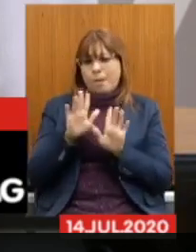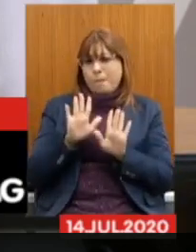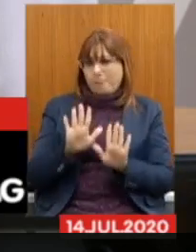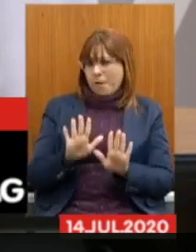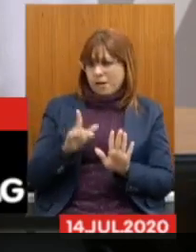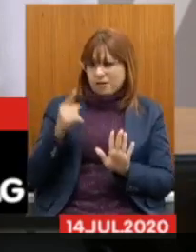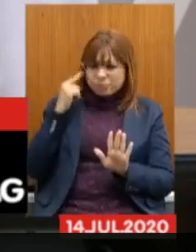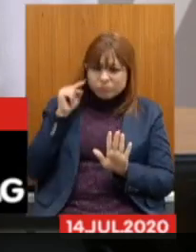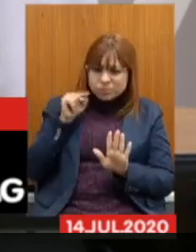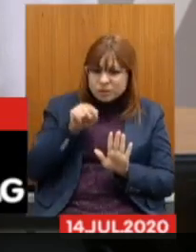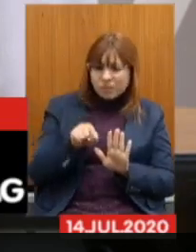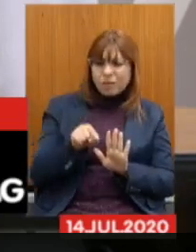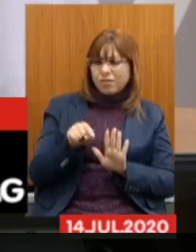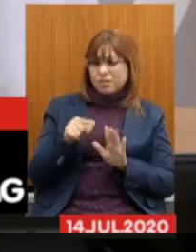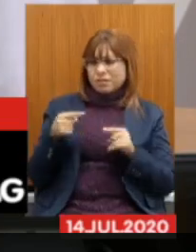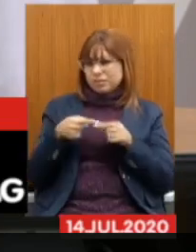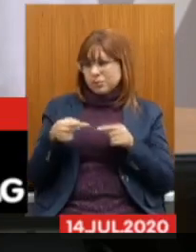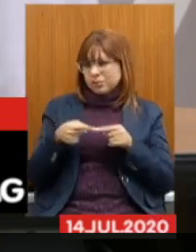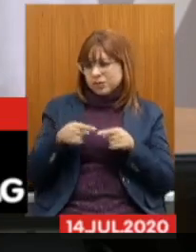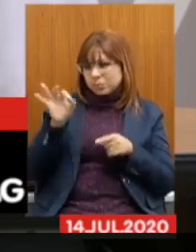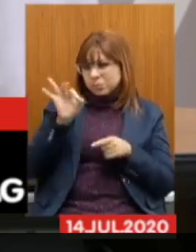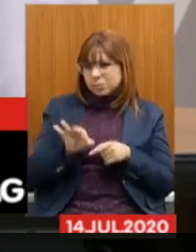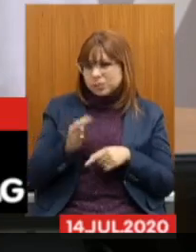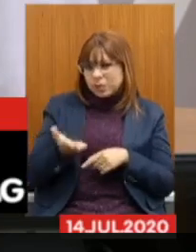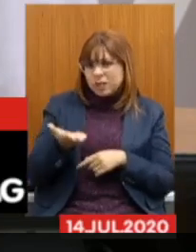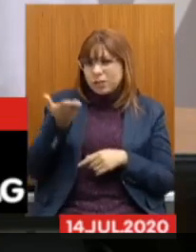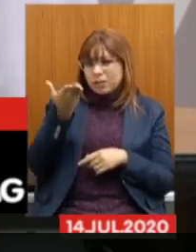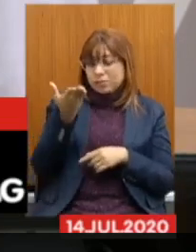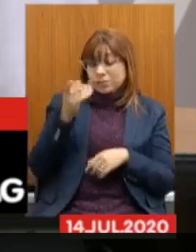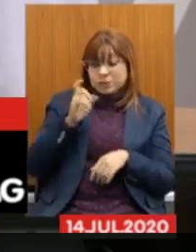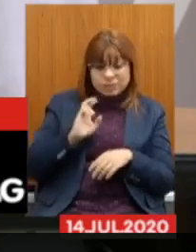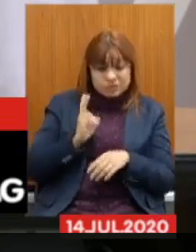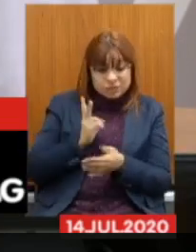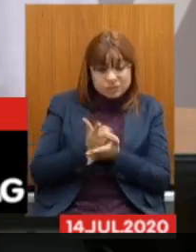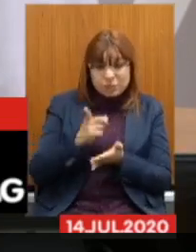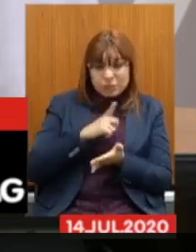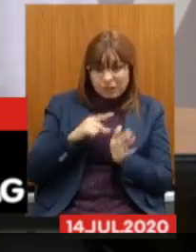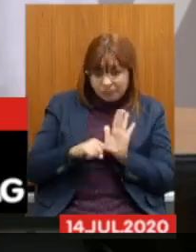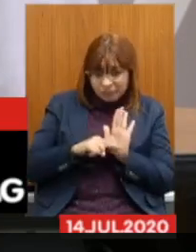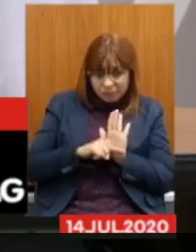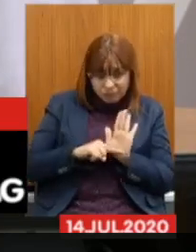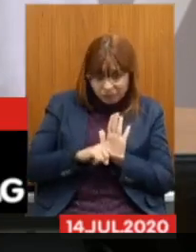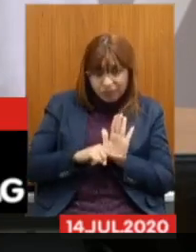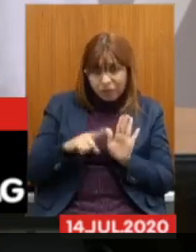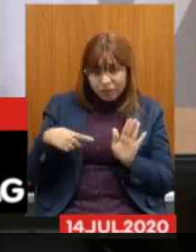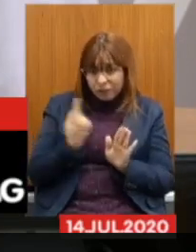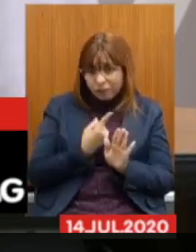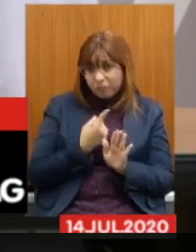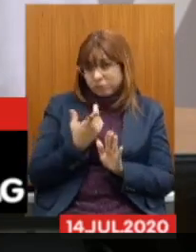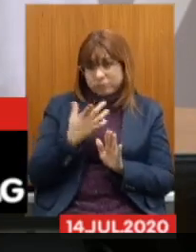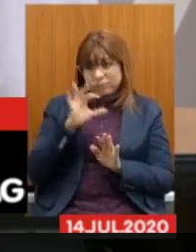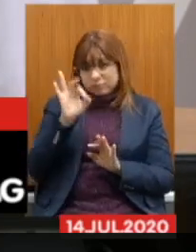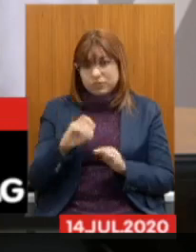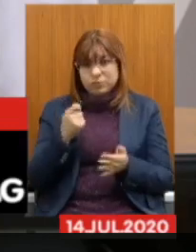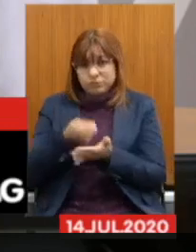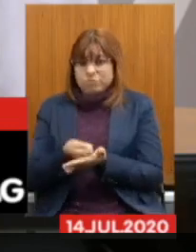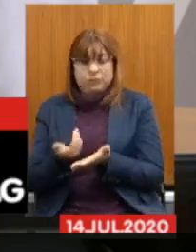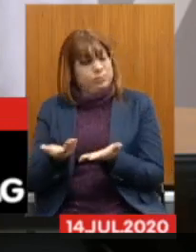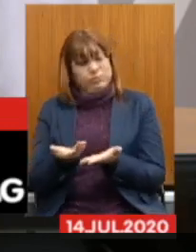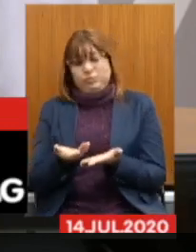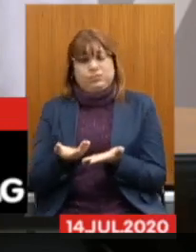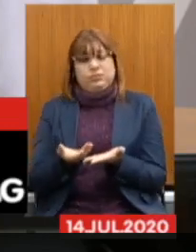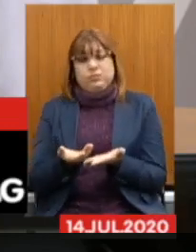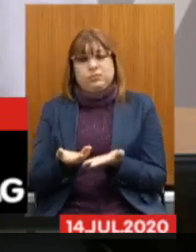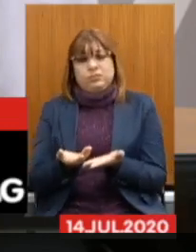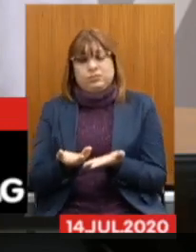contribuição extraordinária sempre que houver déficit atuarial é temeroso para dizer o mínimo. Não se